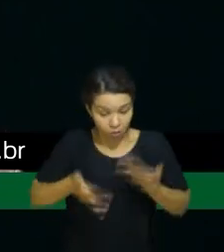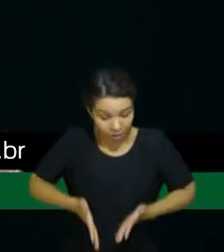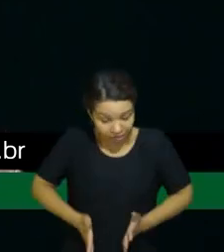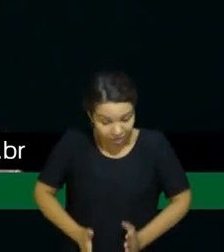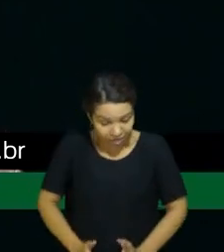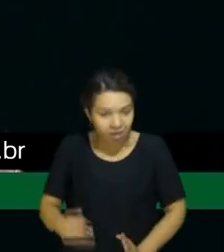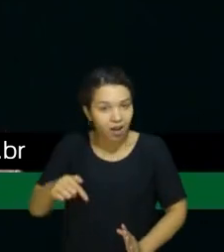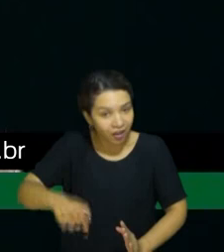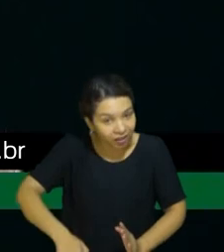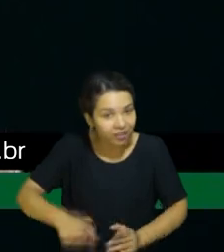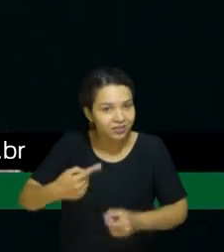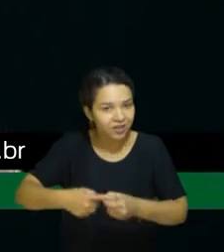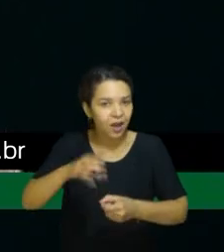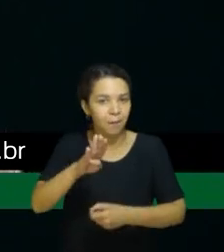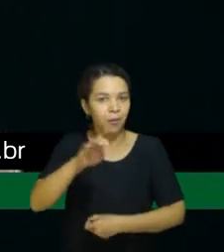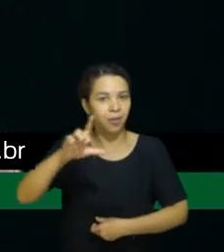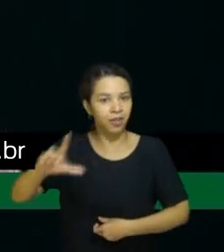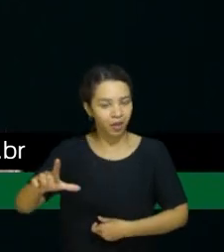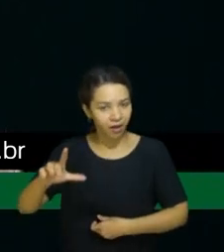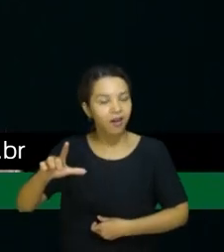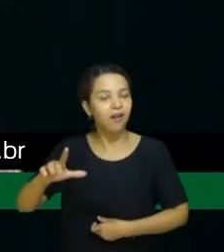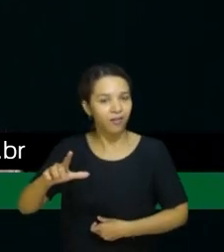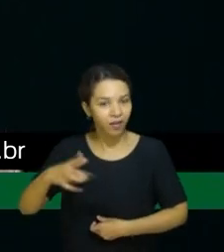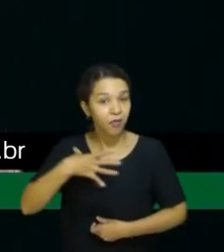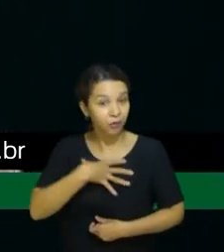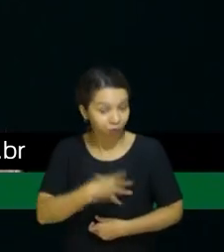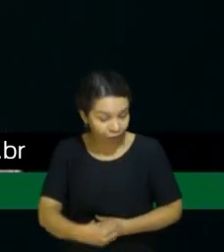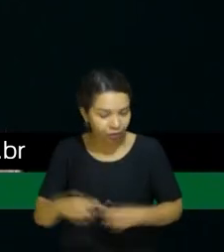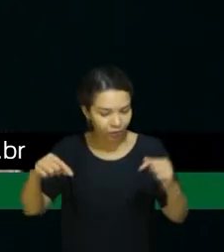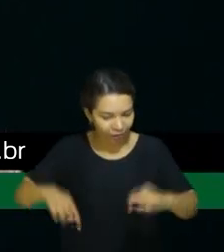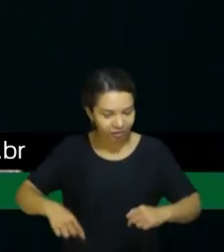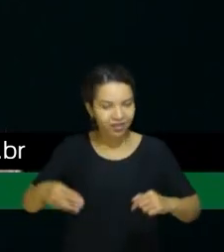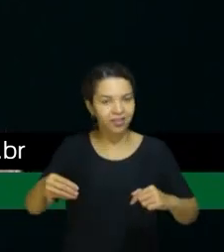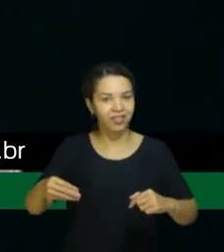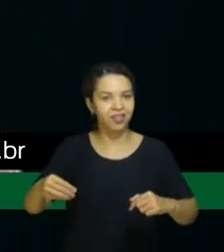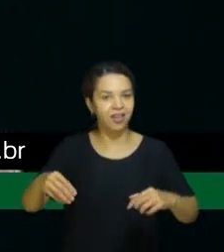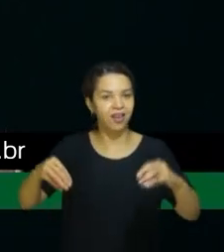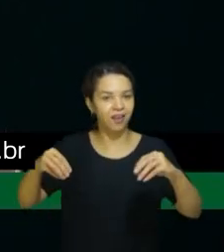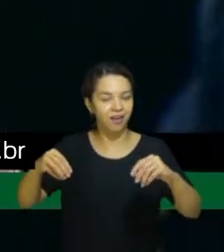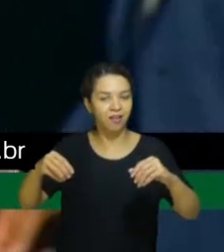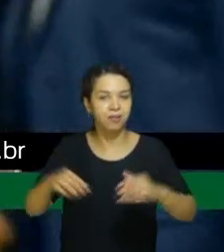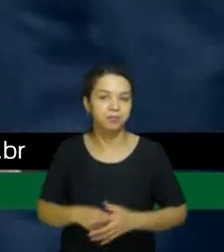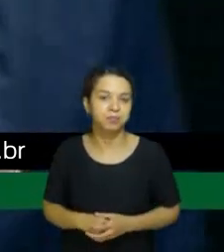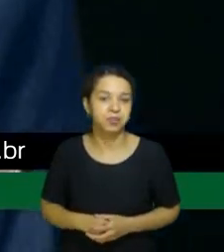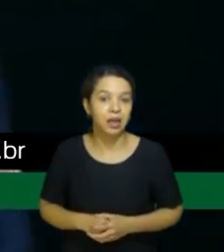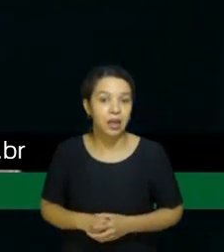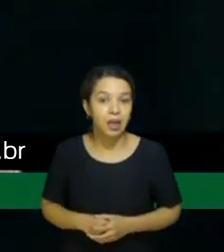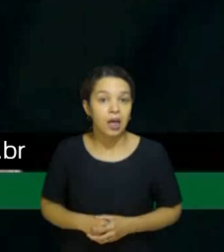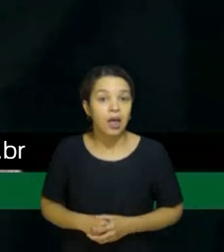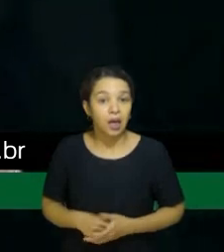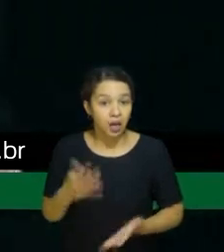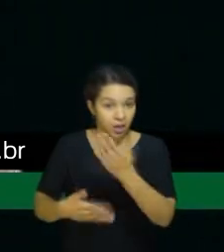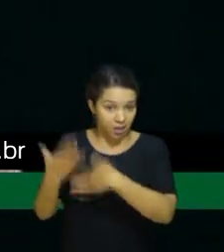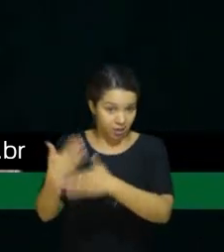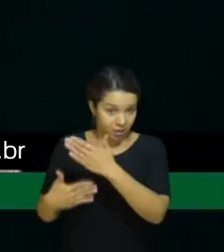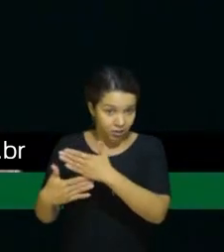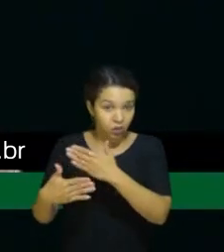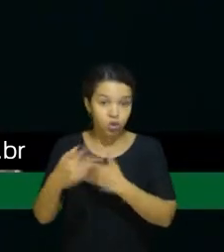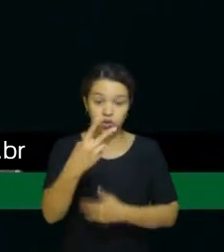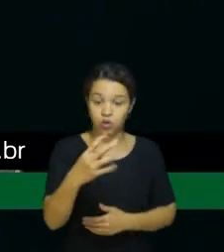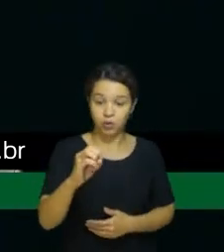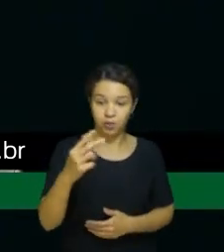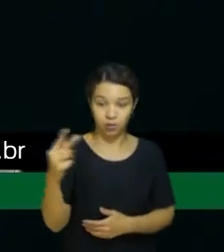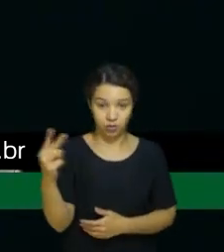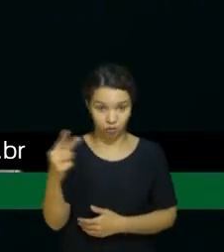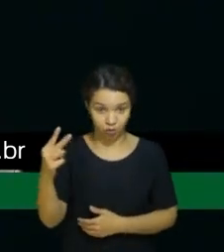aqui sou filho Desta Terra quis o destino e o trabalho que em 2022 eu fosse eleito